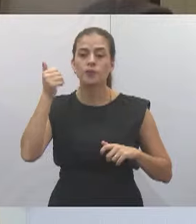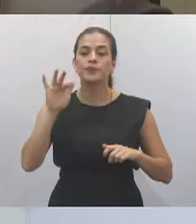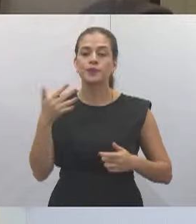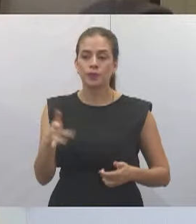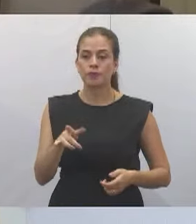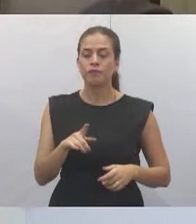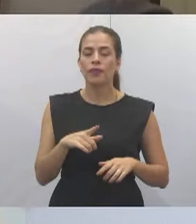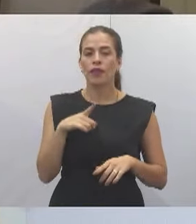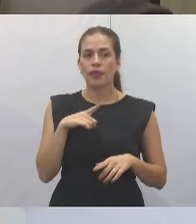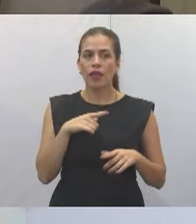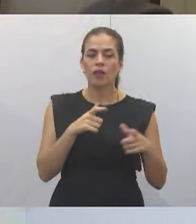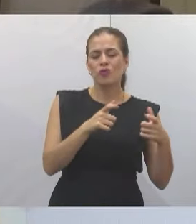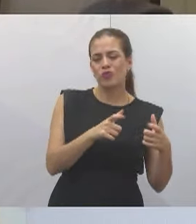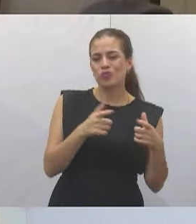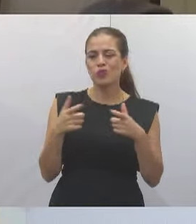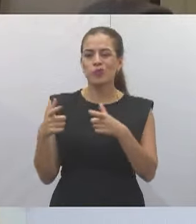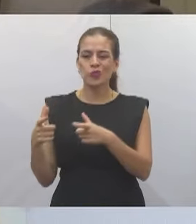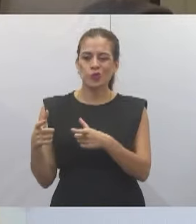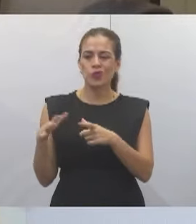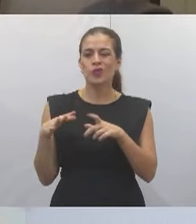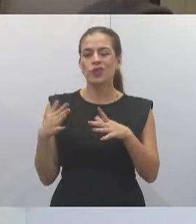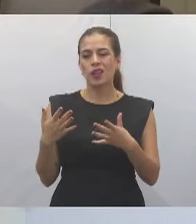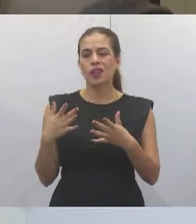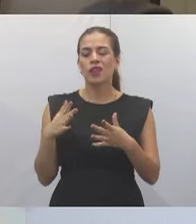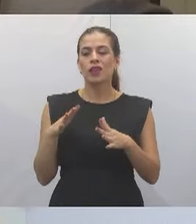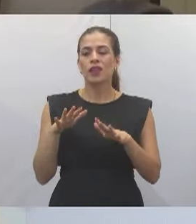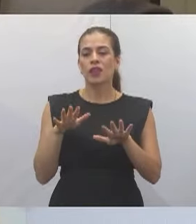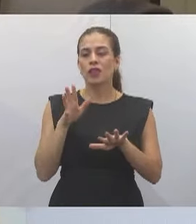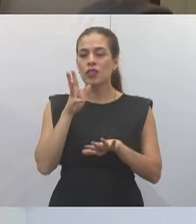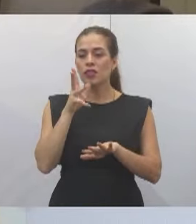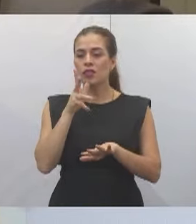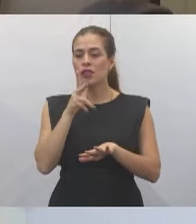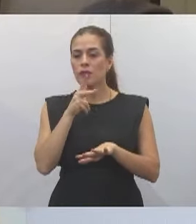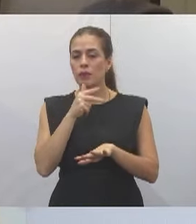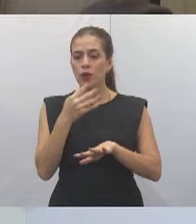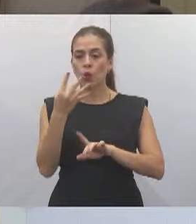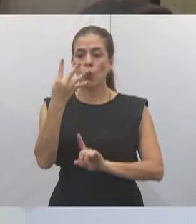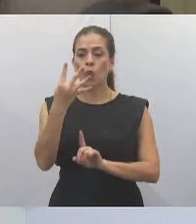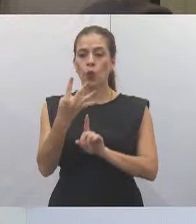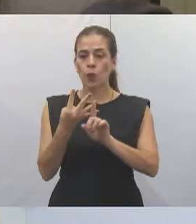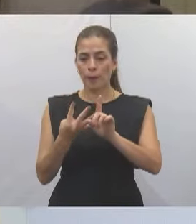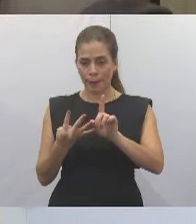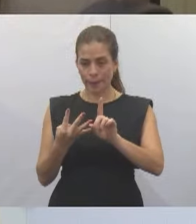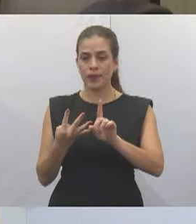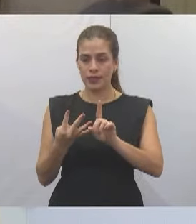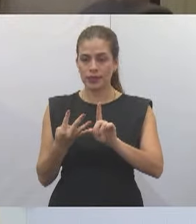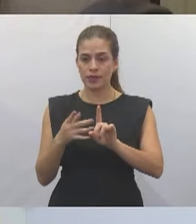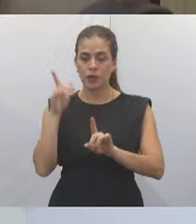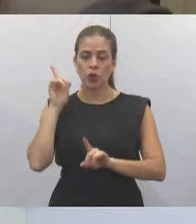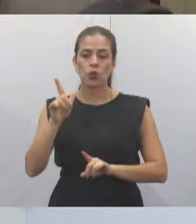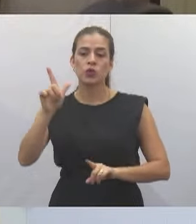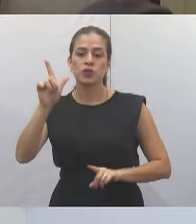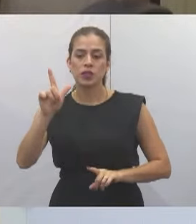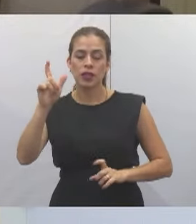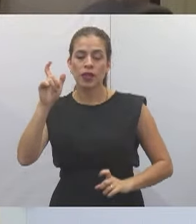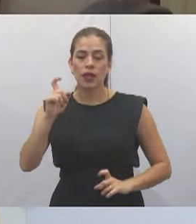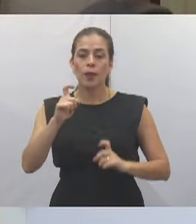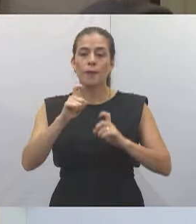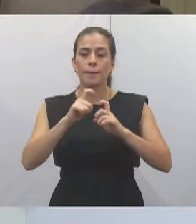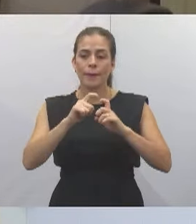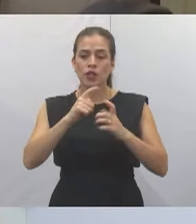uma outra unidade que leva, no máximo, 4 meses para conseguir uma consulta de primeira vez.